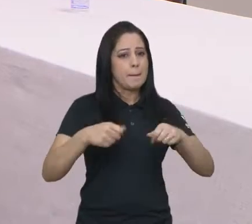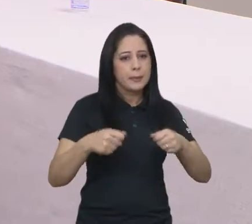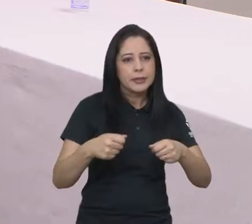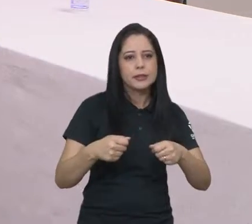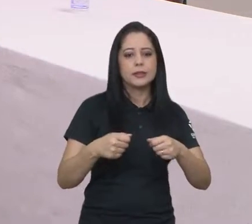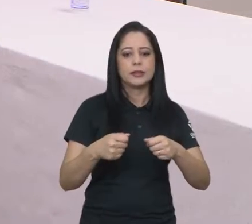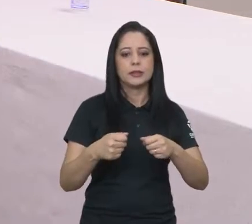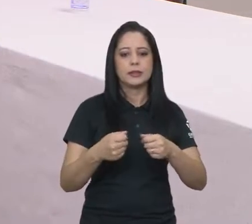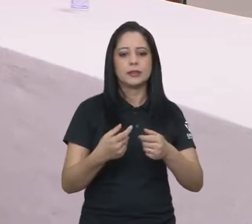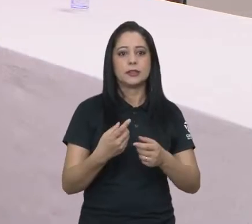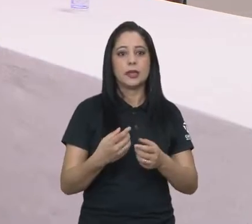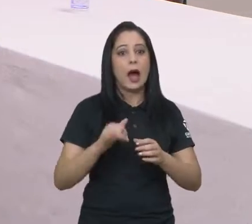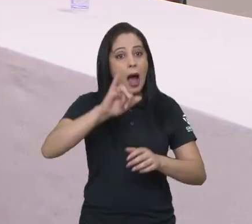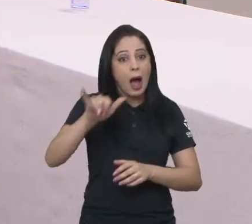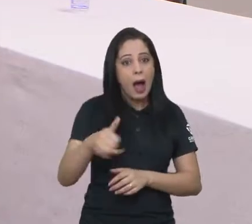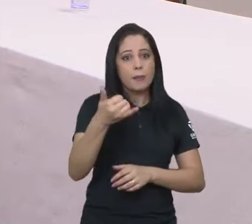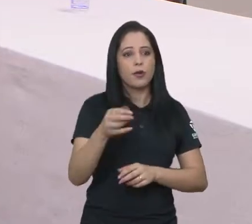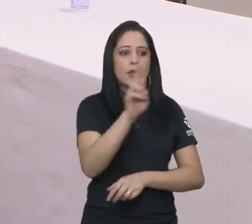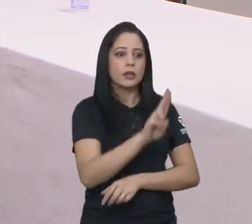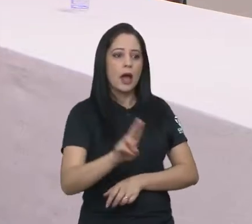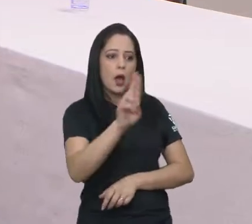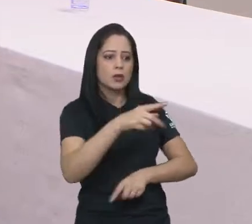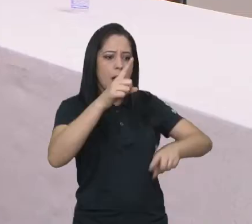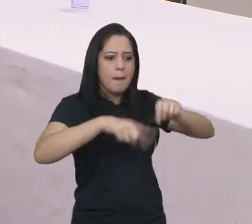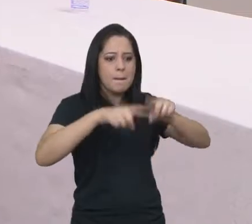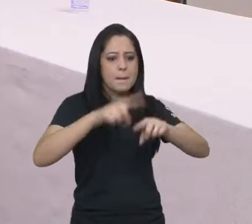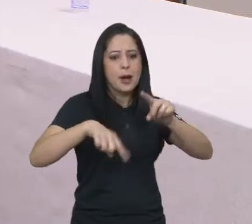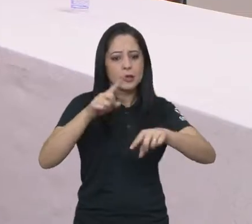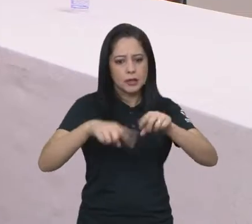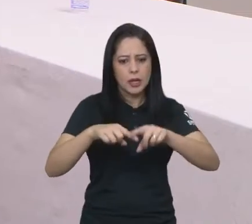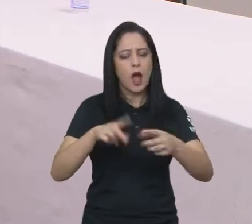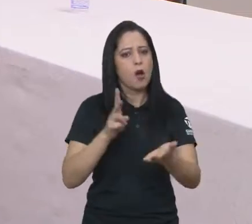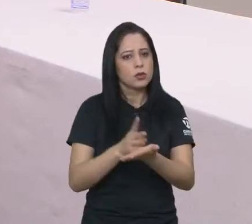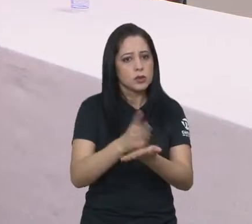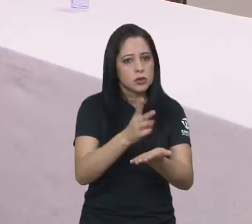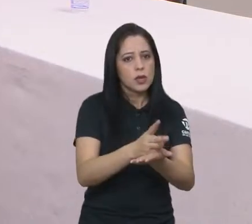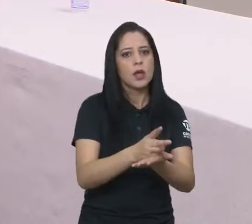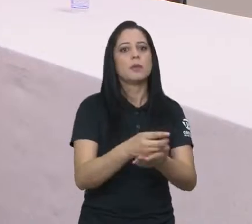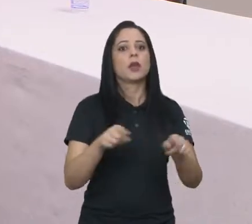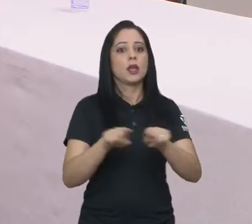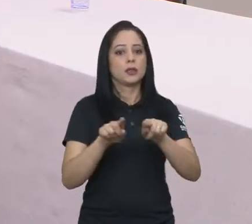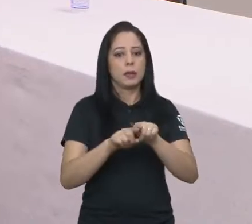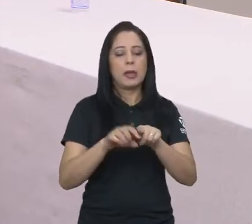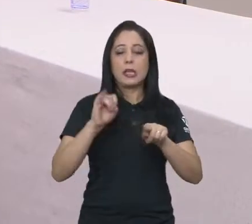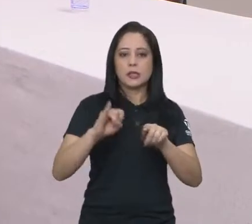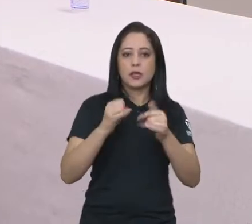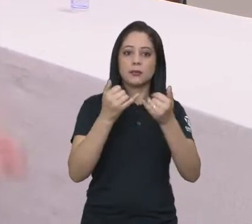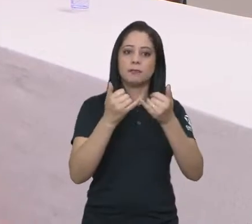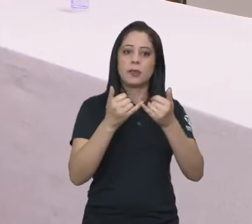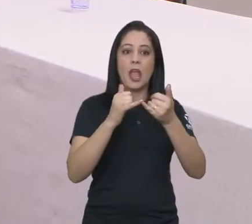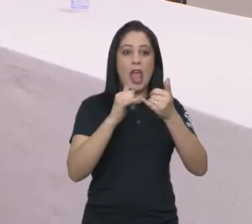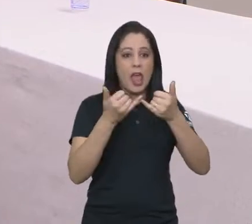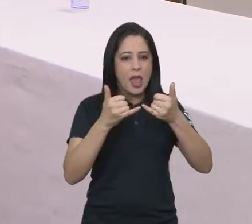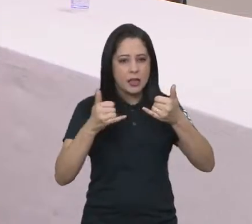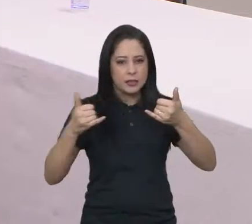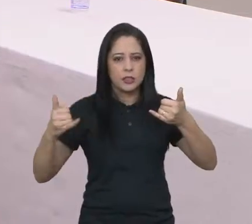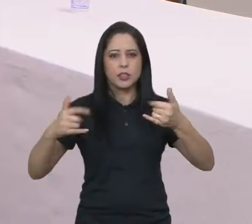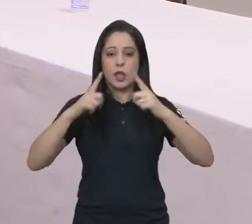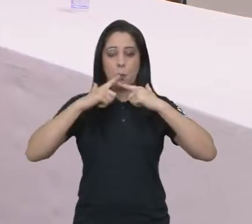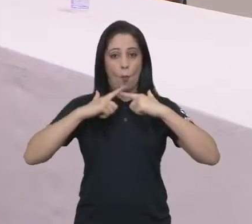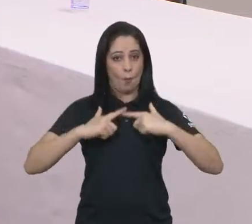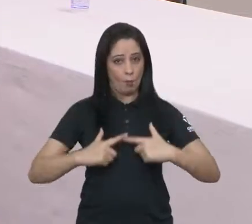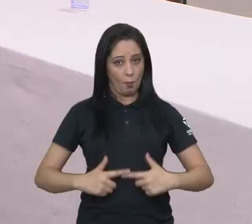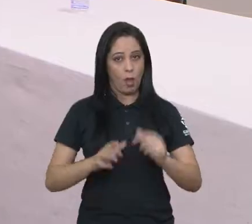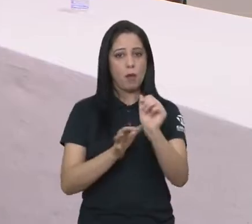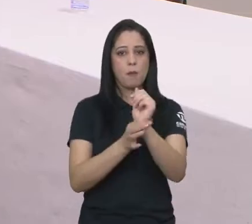a compostagem, o reaproveitamento dos materiais, eventualmente a geração de energia, se ela for limpa